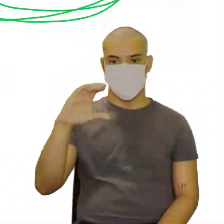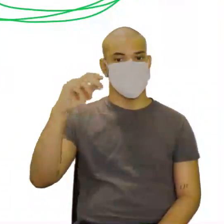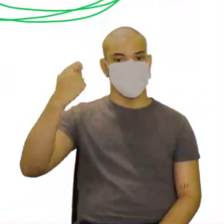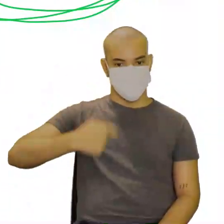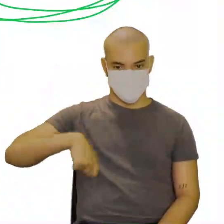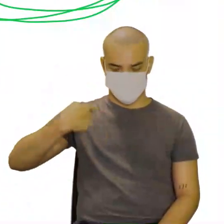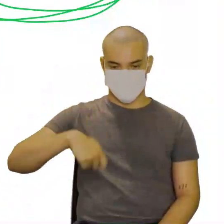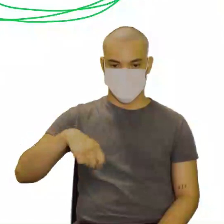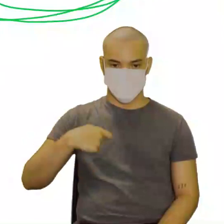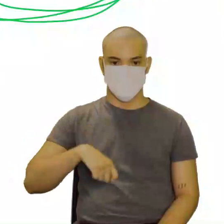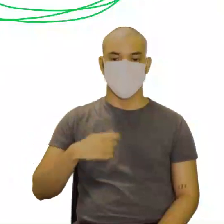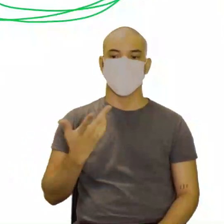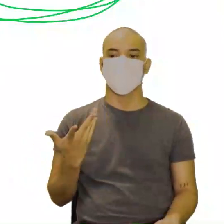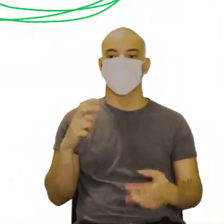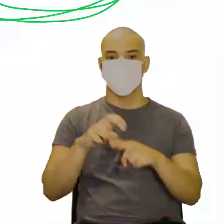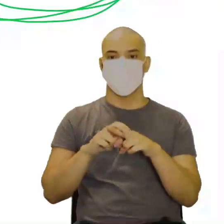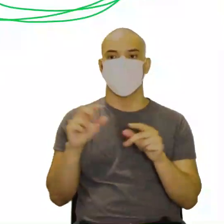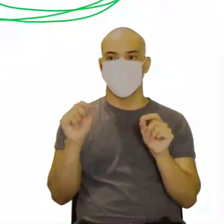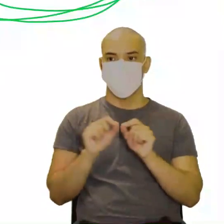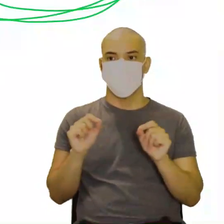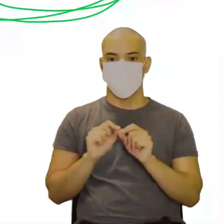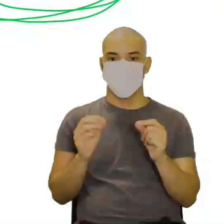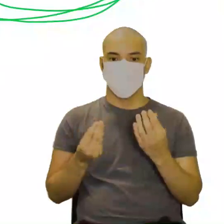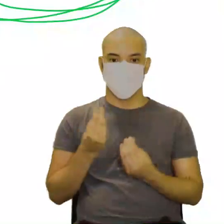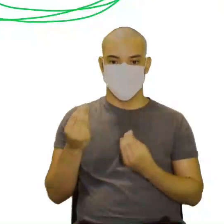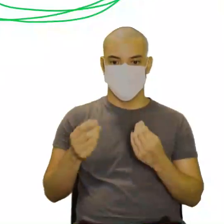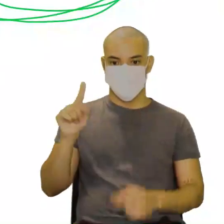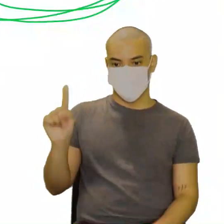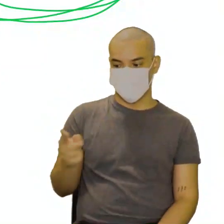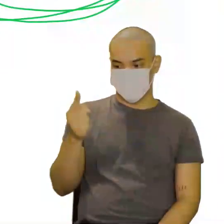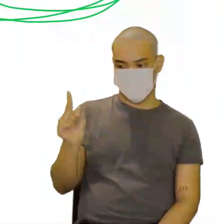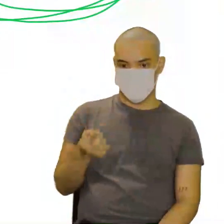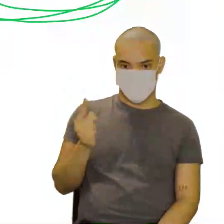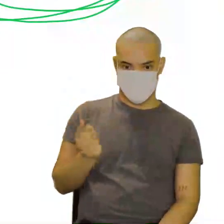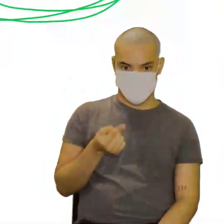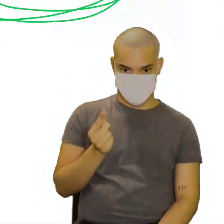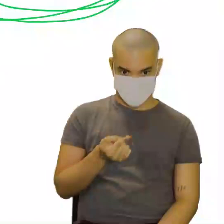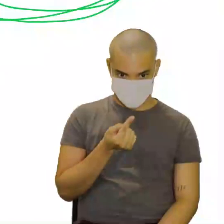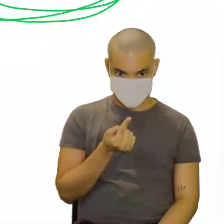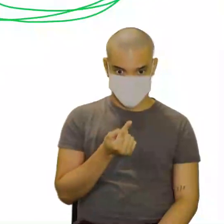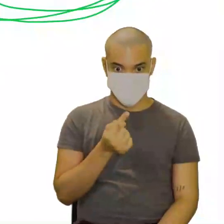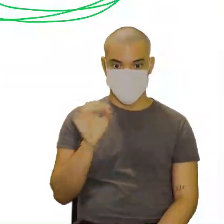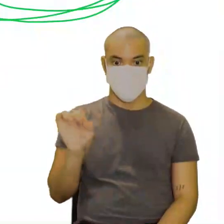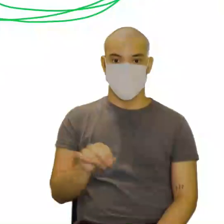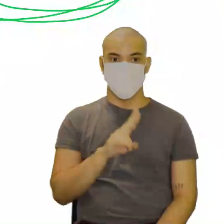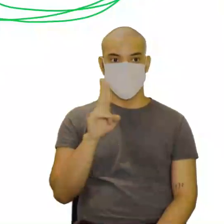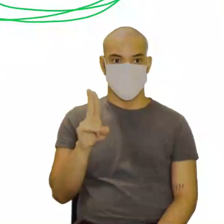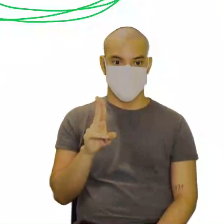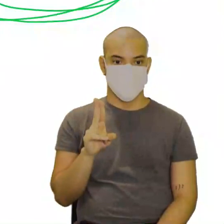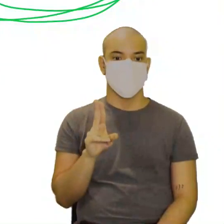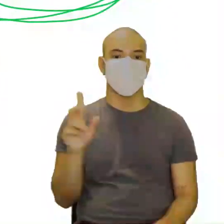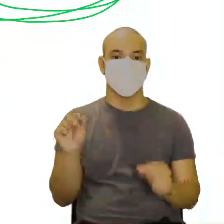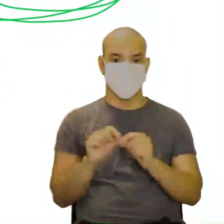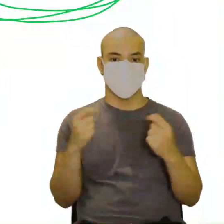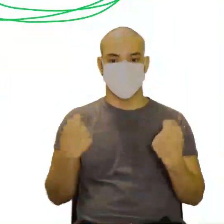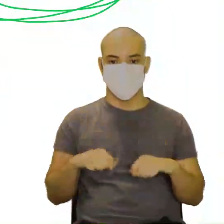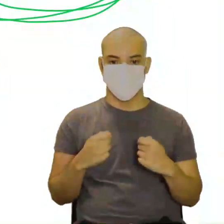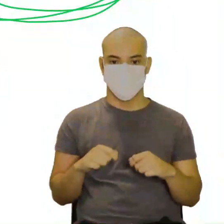isso? Aí aqui a gente pode fazer aqui, ó, notação científica. Ou você anda 3 casas